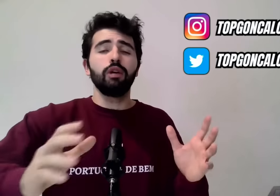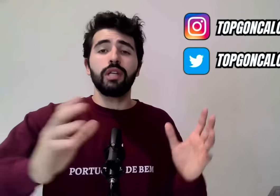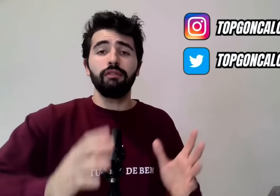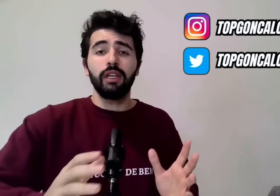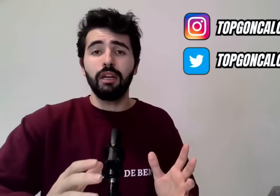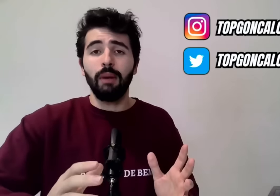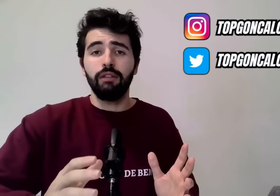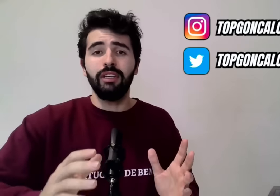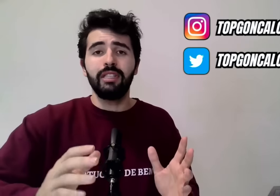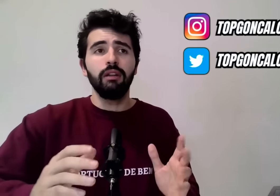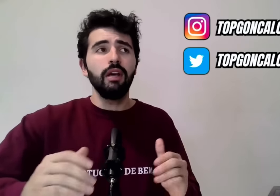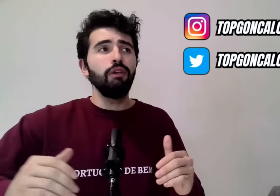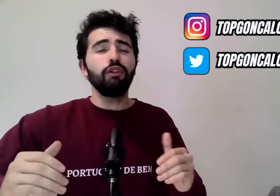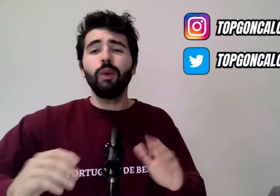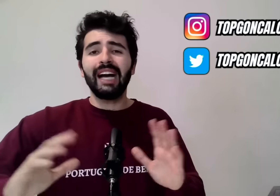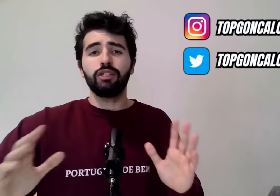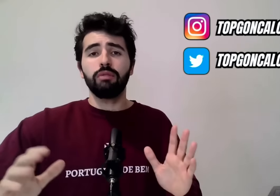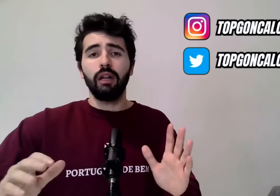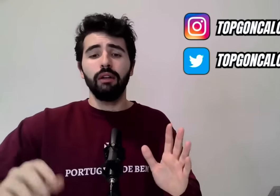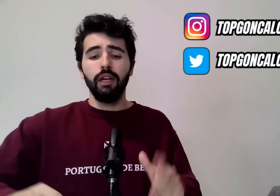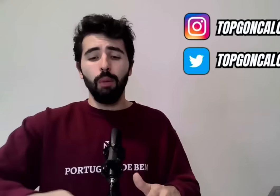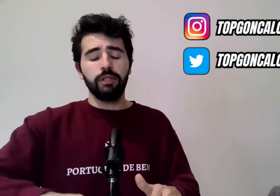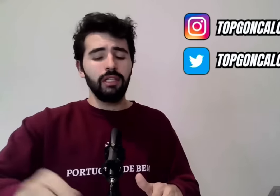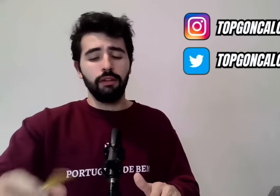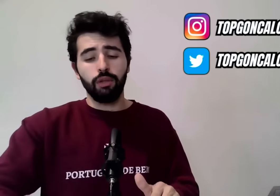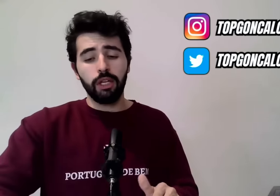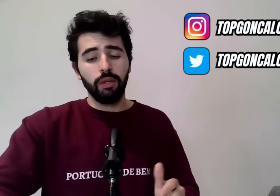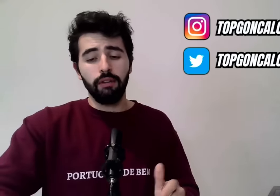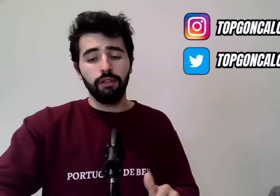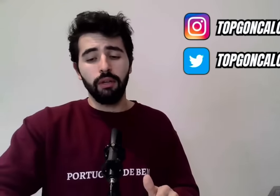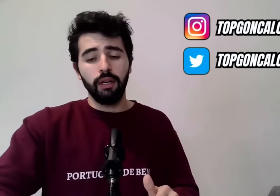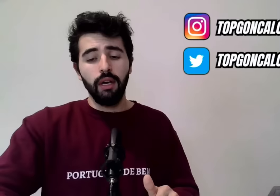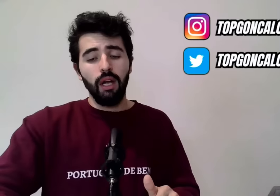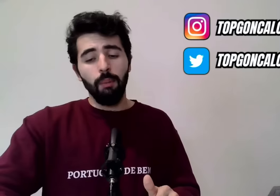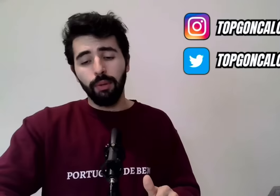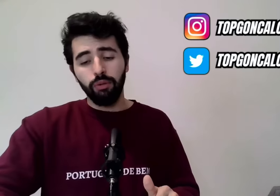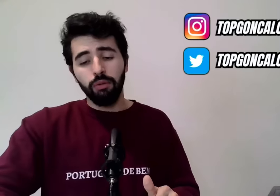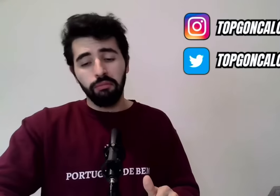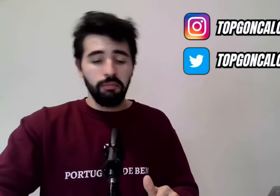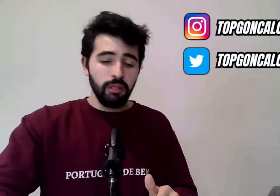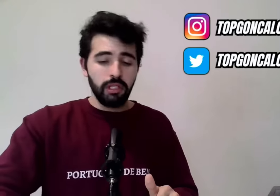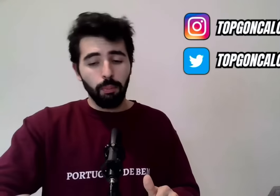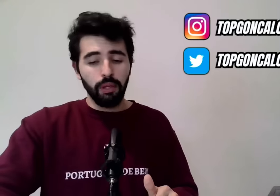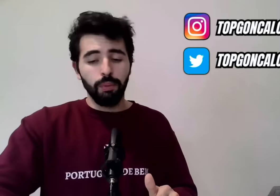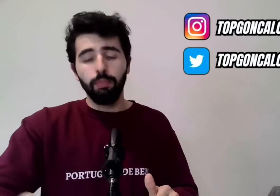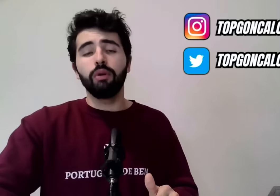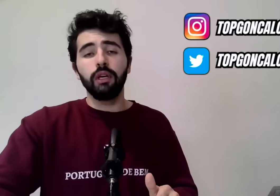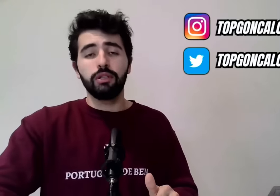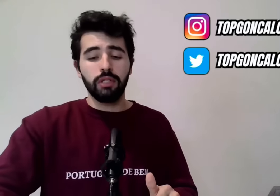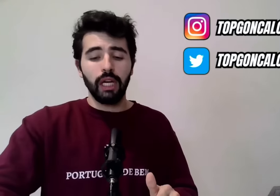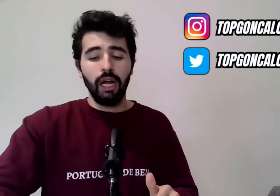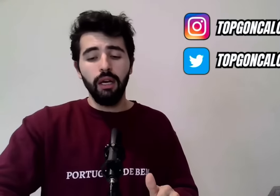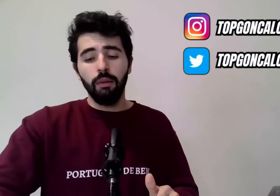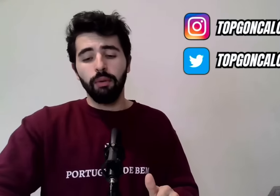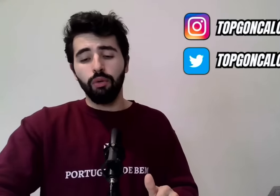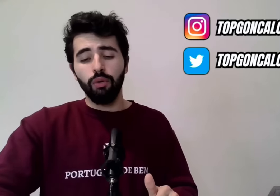aquilo que eu achava que ia ser mais difícil e foi um arrazo total eu posso dizer-vos eu acho que o André Ventura empatou se não perdeu por pouco com Ines